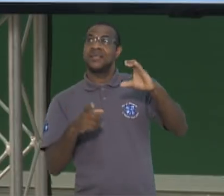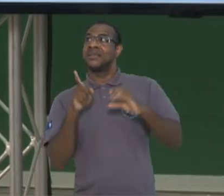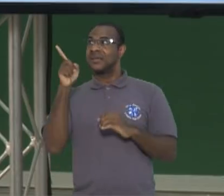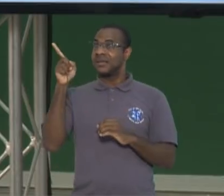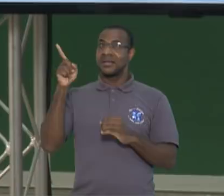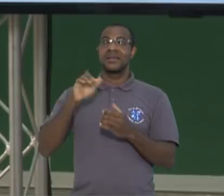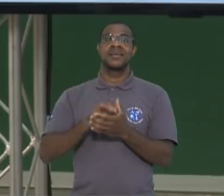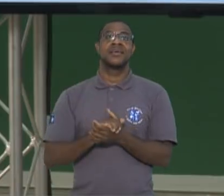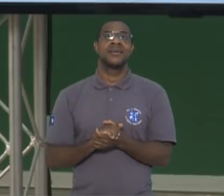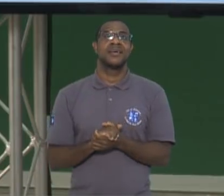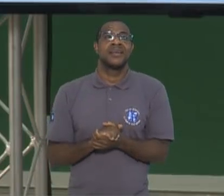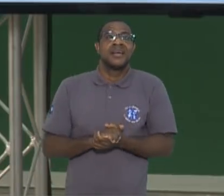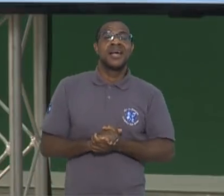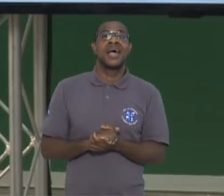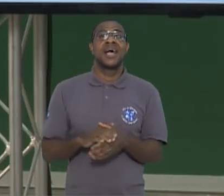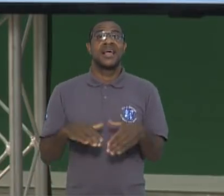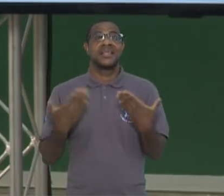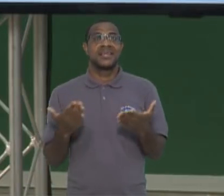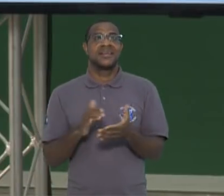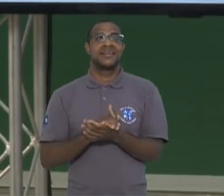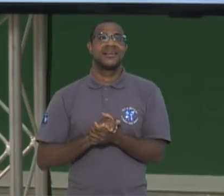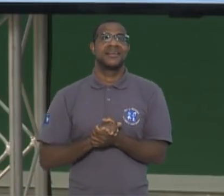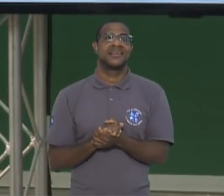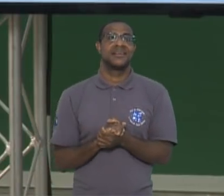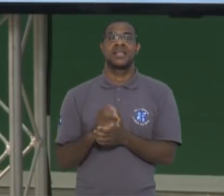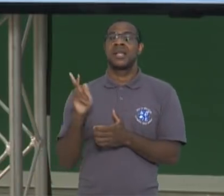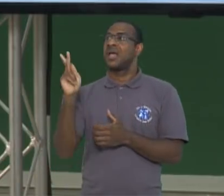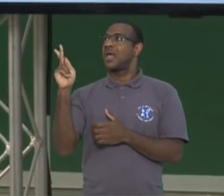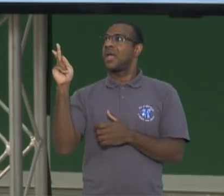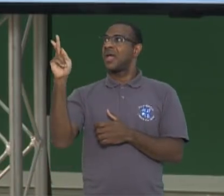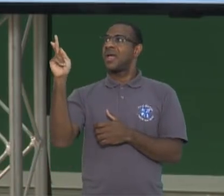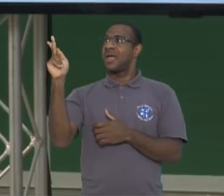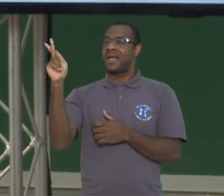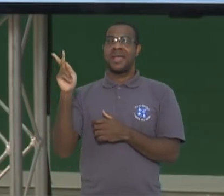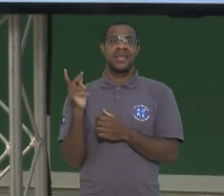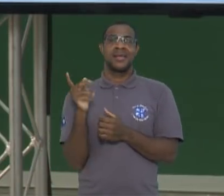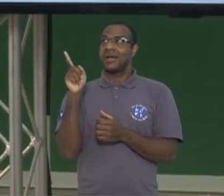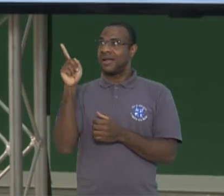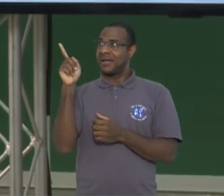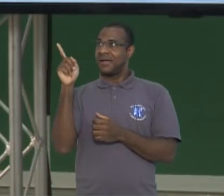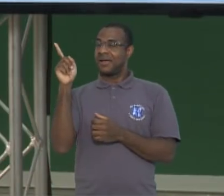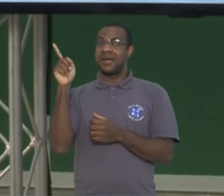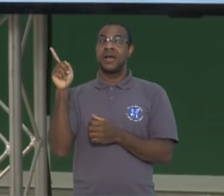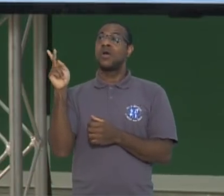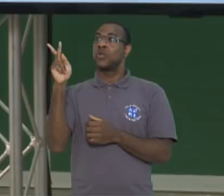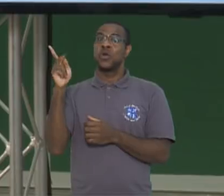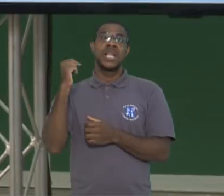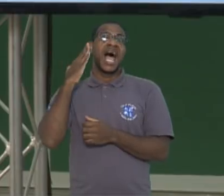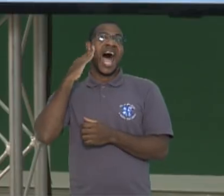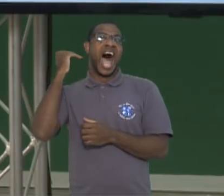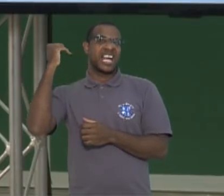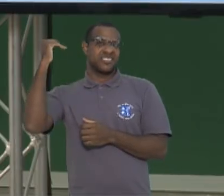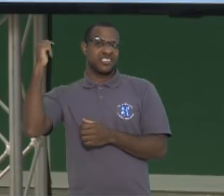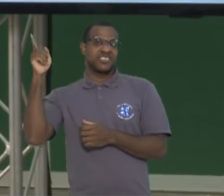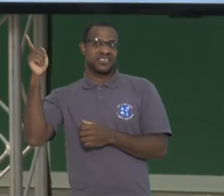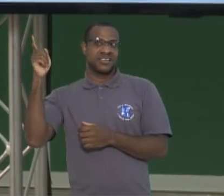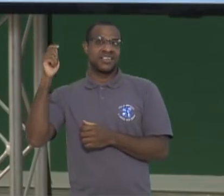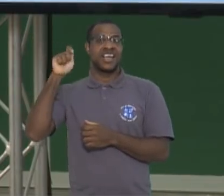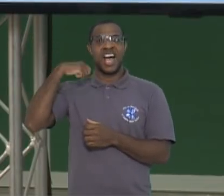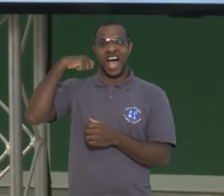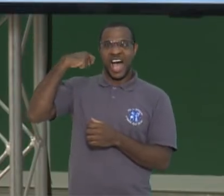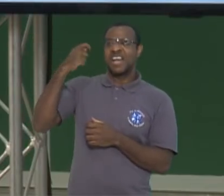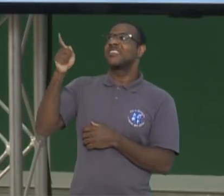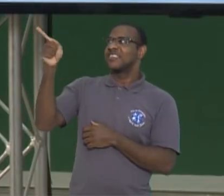palhaça sombrinha feita pela Milena e o Alipe, palhaço Rafael, né? Então os dois artistas, eles também trabalham com a